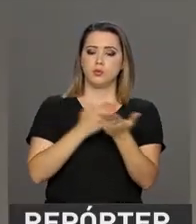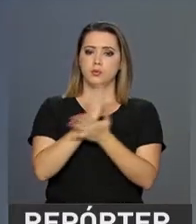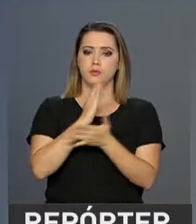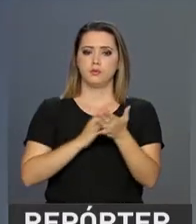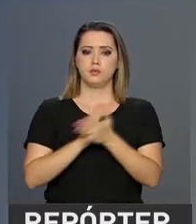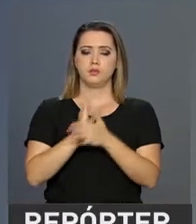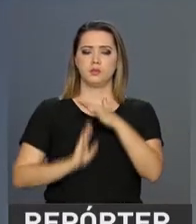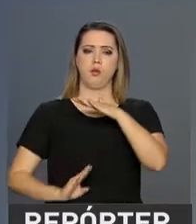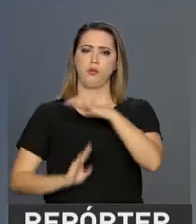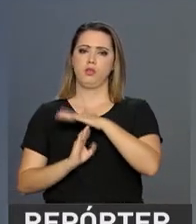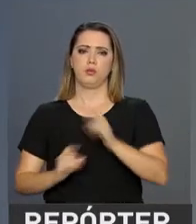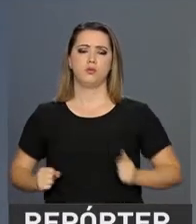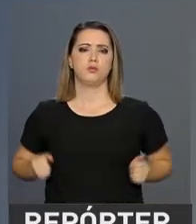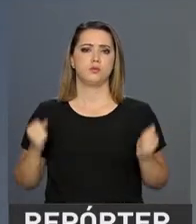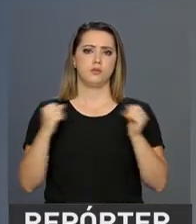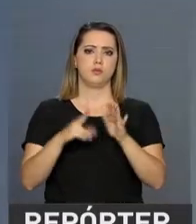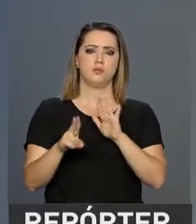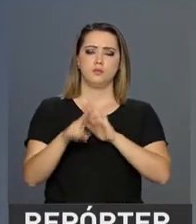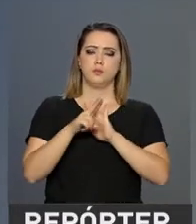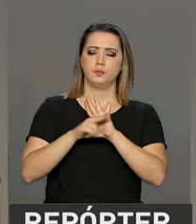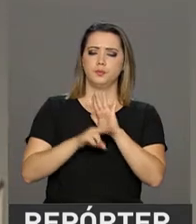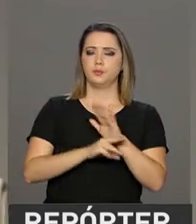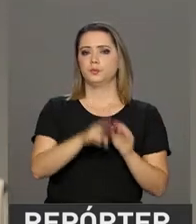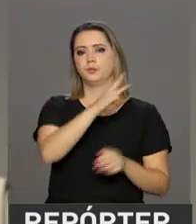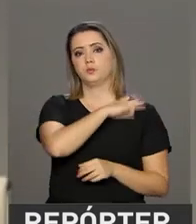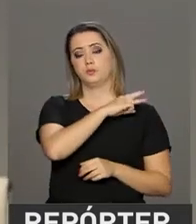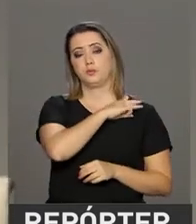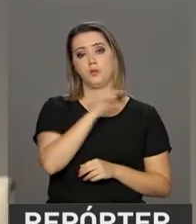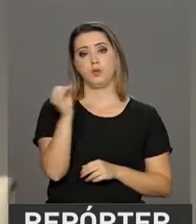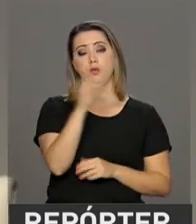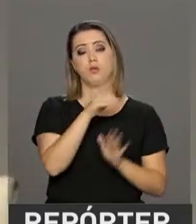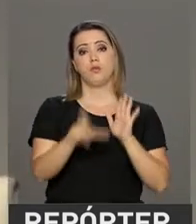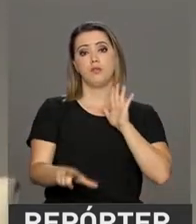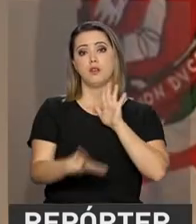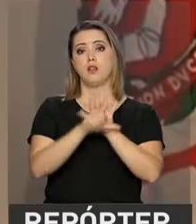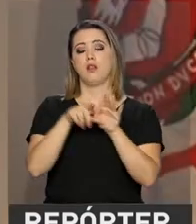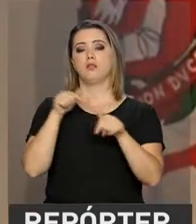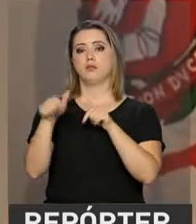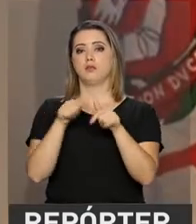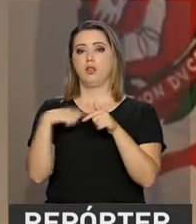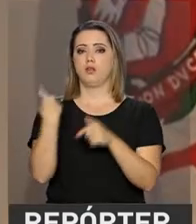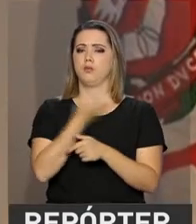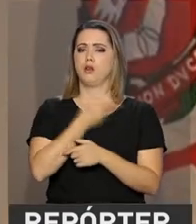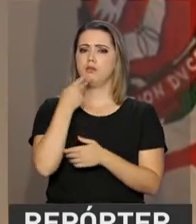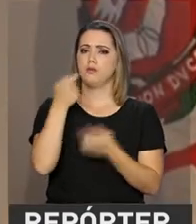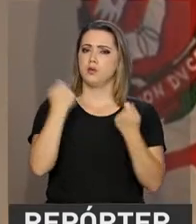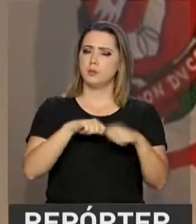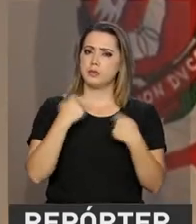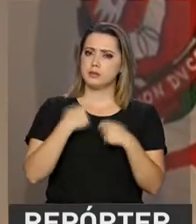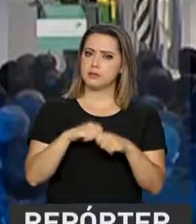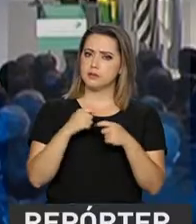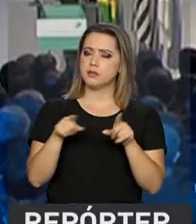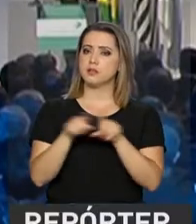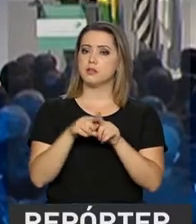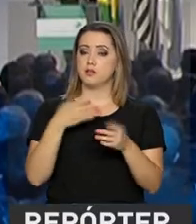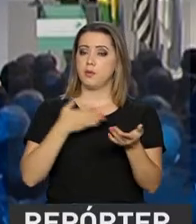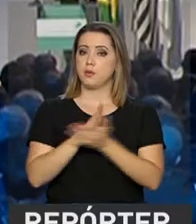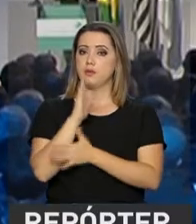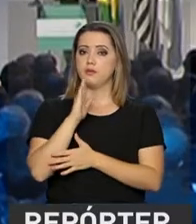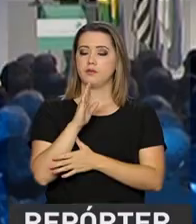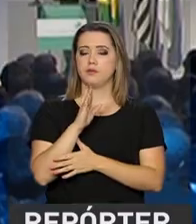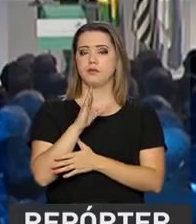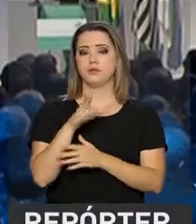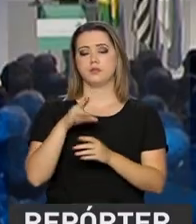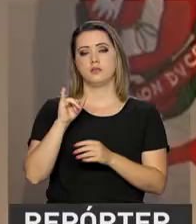teto dos gastos públicos, a reforma do ensino médio e a nova legislação trabalhista, e reafirmou a necessidade de se aprovar a reforma